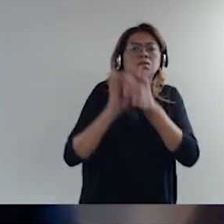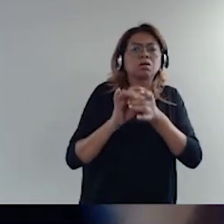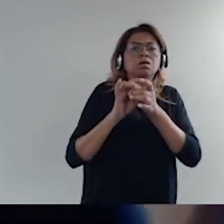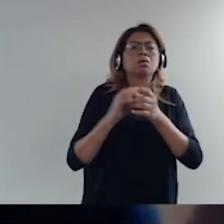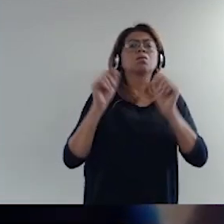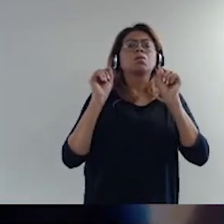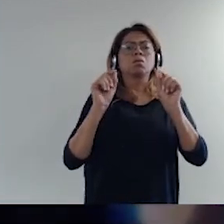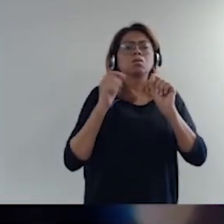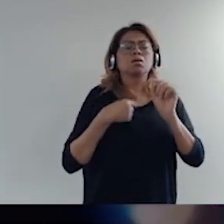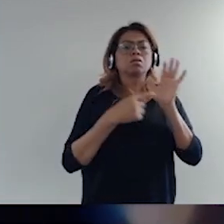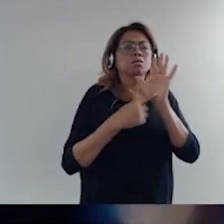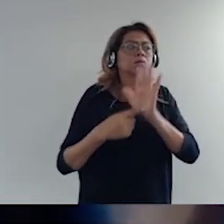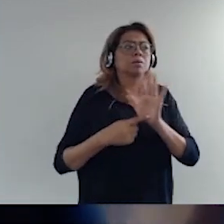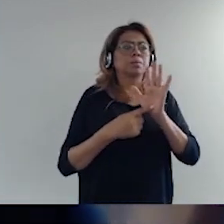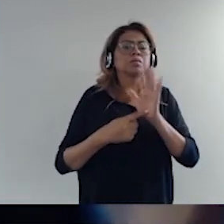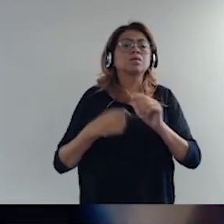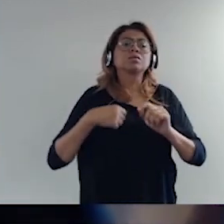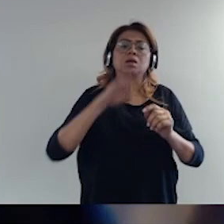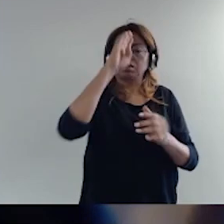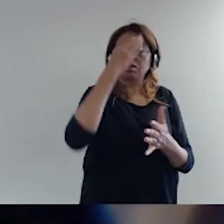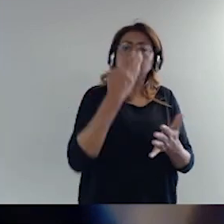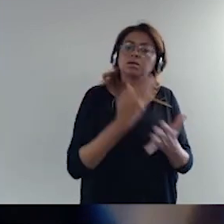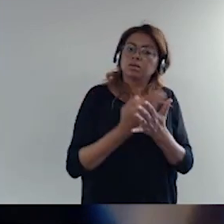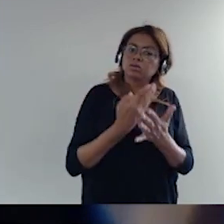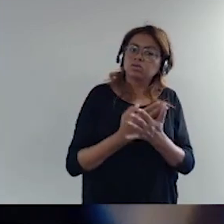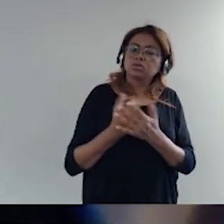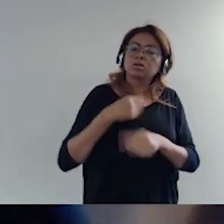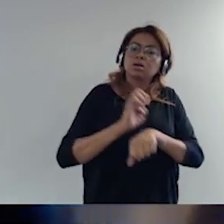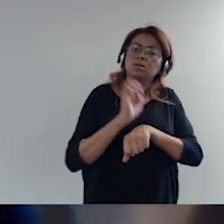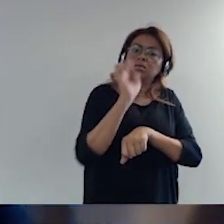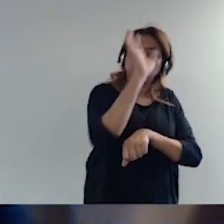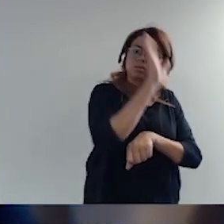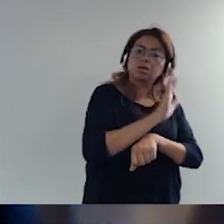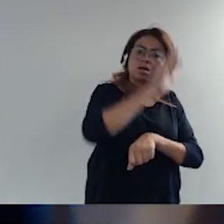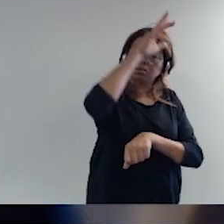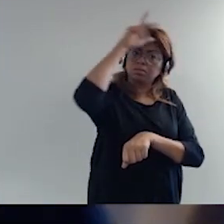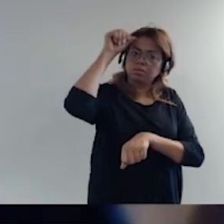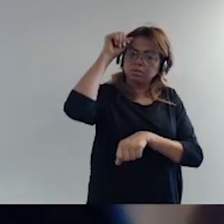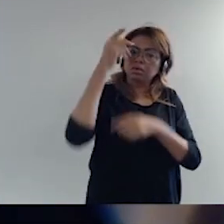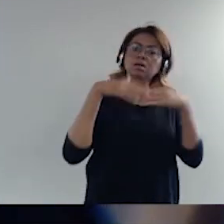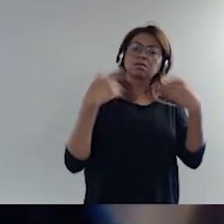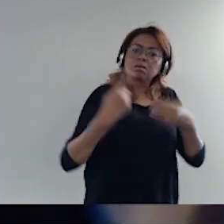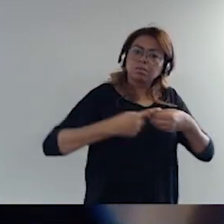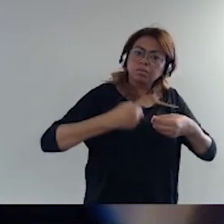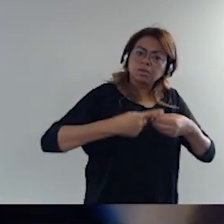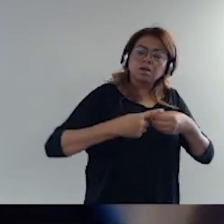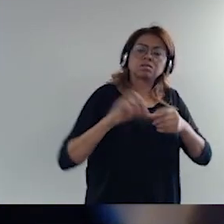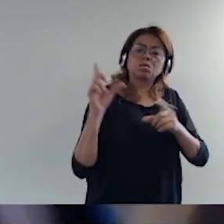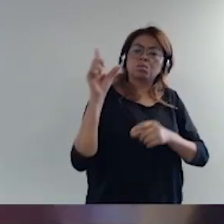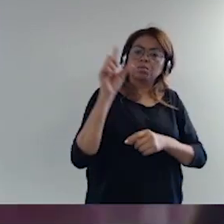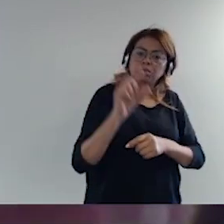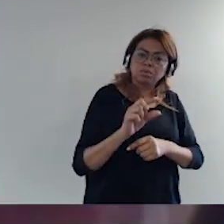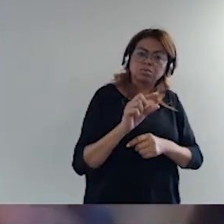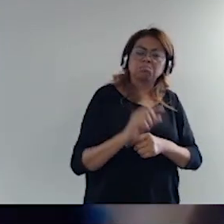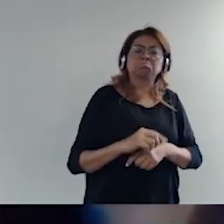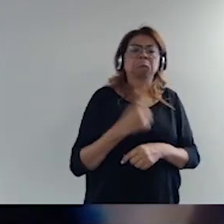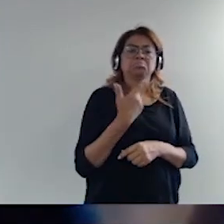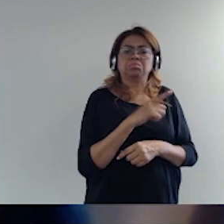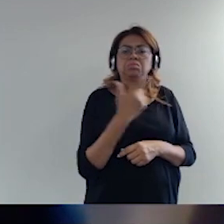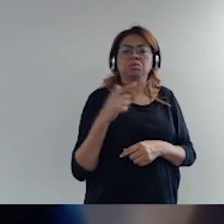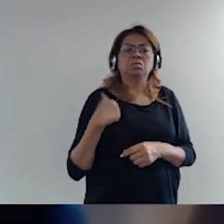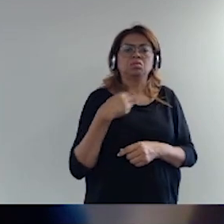ela tem esse veso, ela acredita que estados e municípios são menores, que estados e municípios não têm